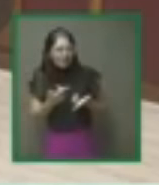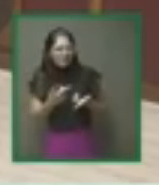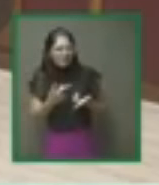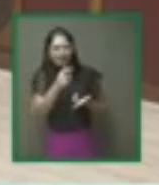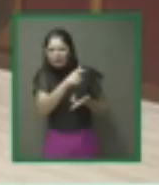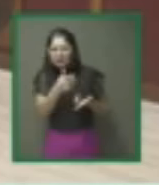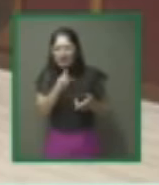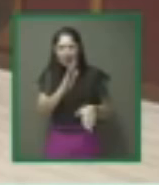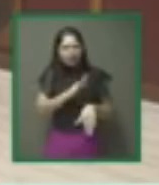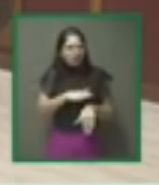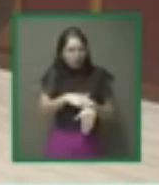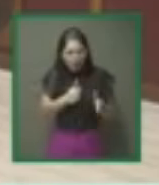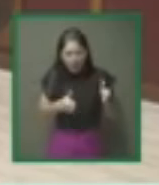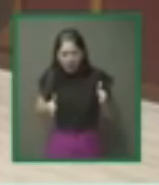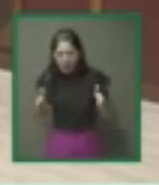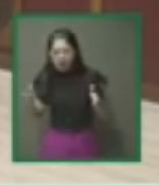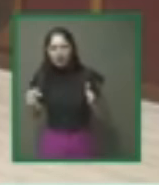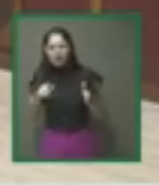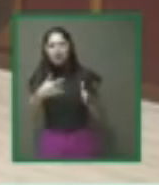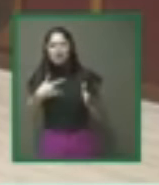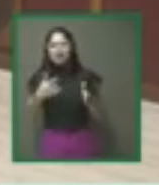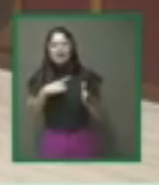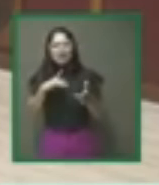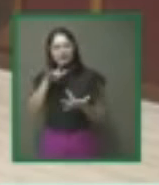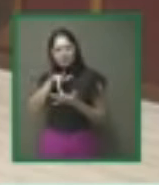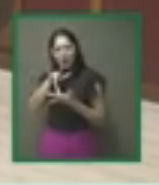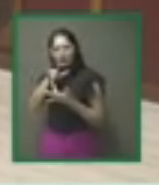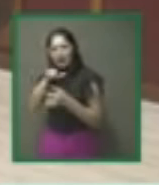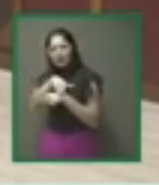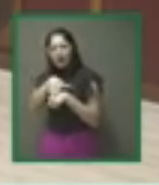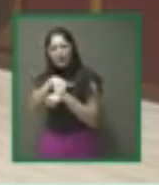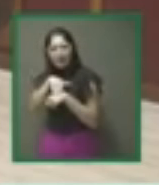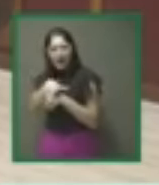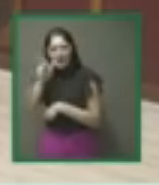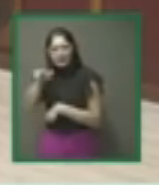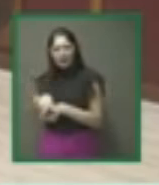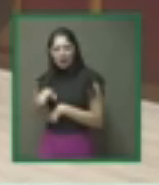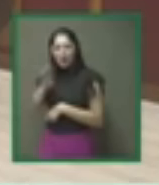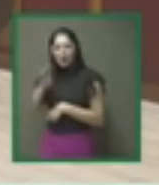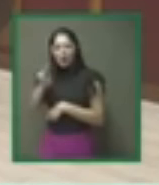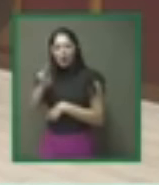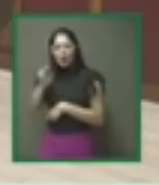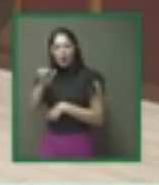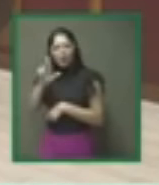algum momento, Wesley, você chegou a ter esse tipo de conversa com o Bruno?